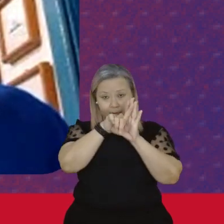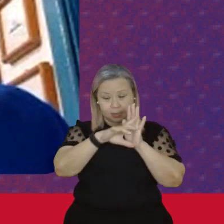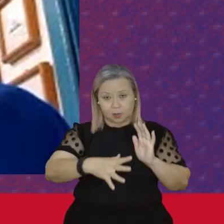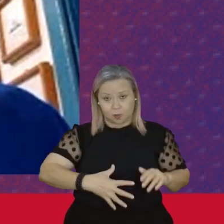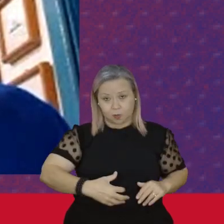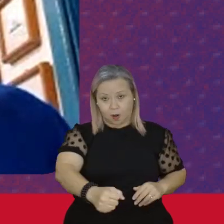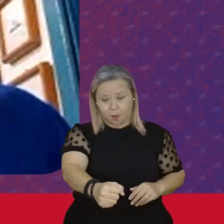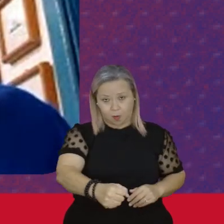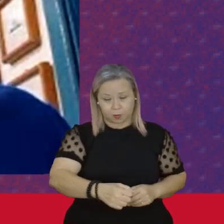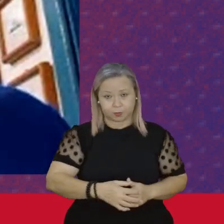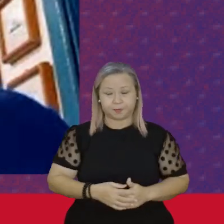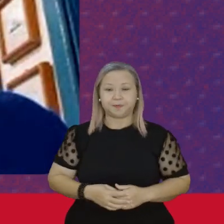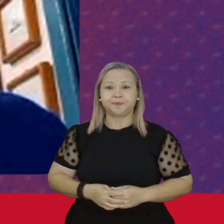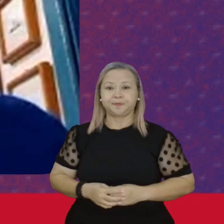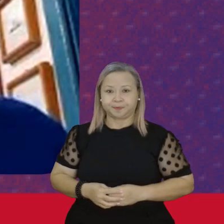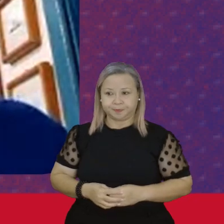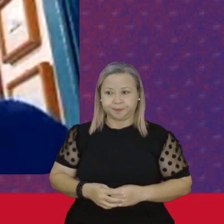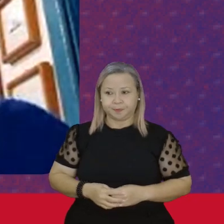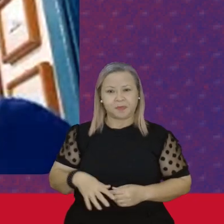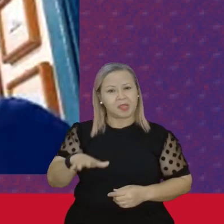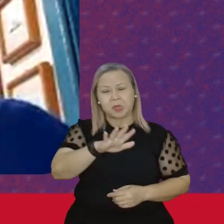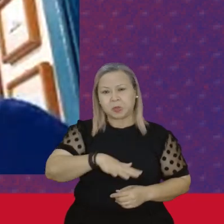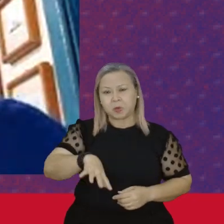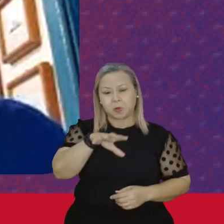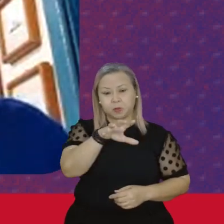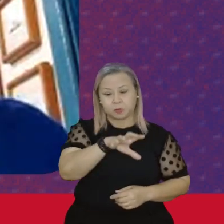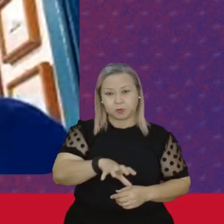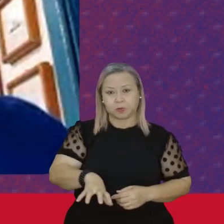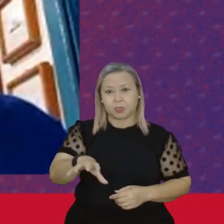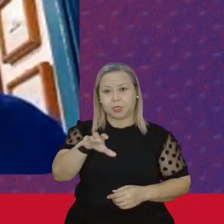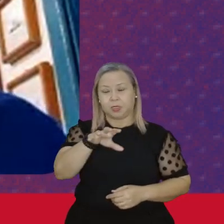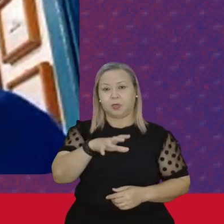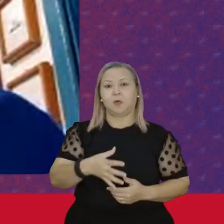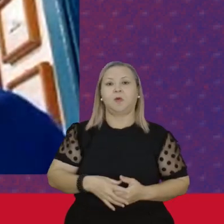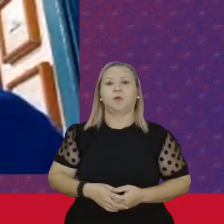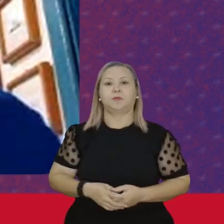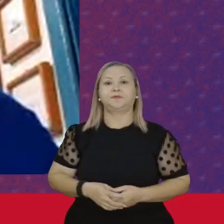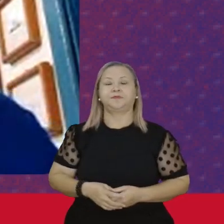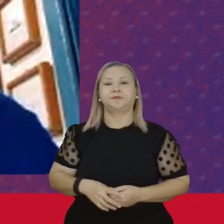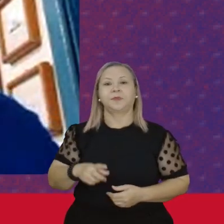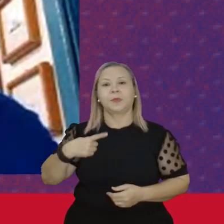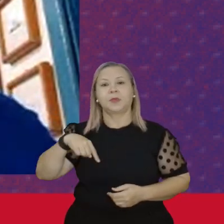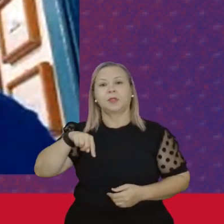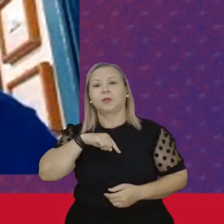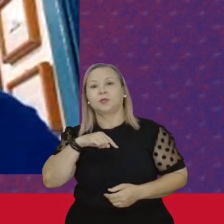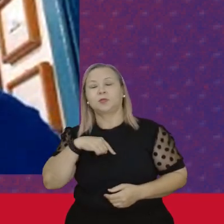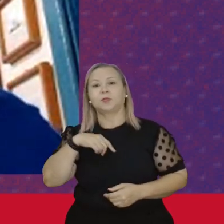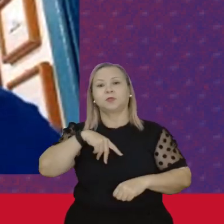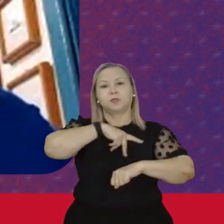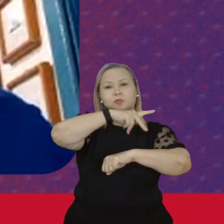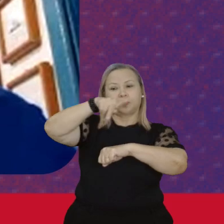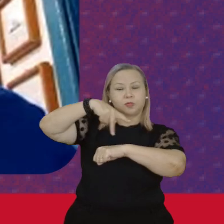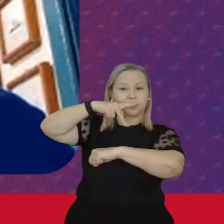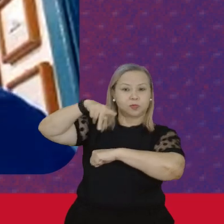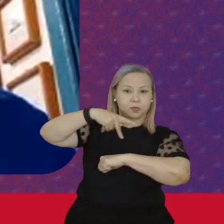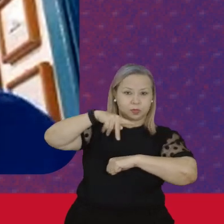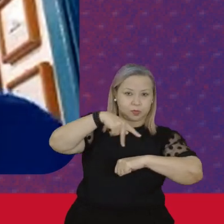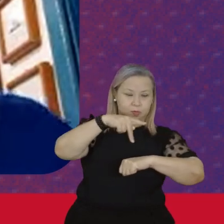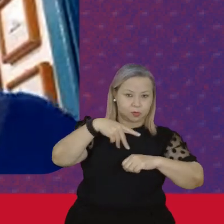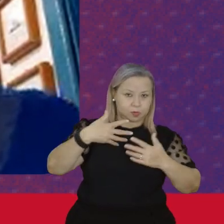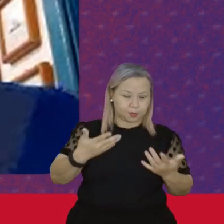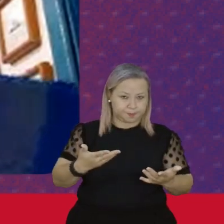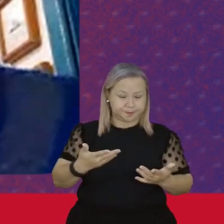todo o território, né, dos nossos continentes, e